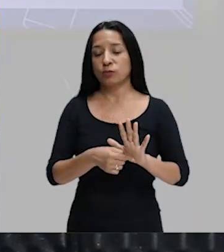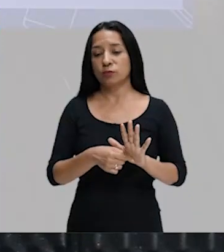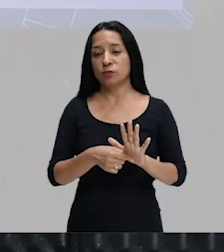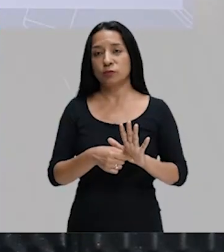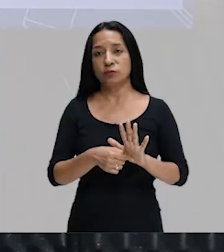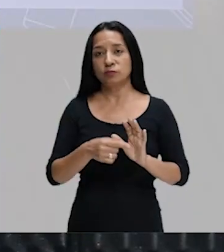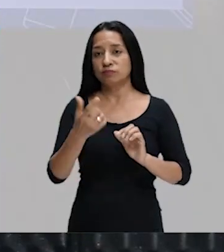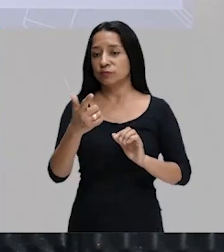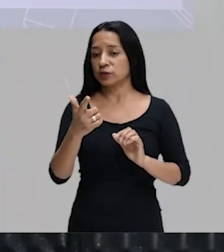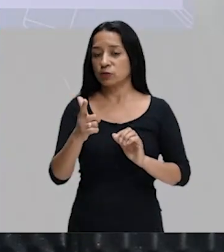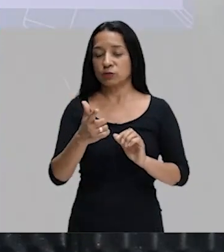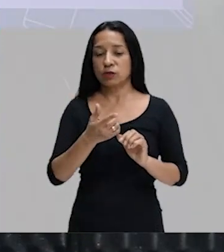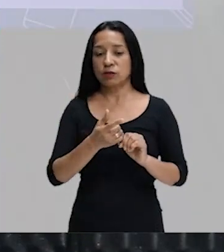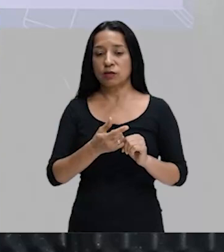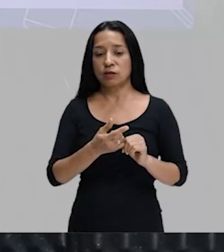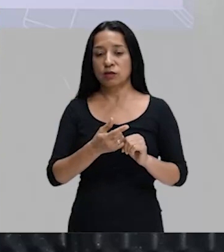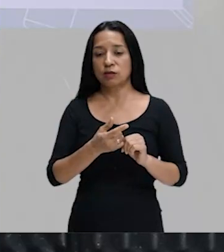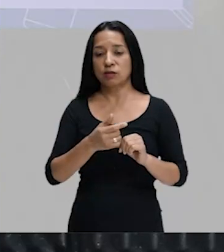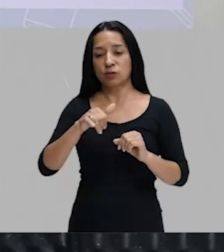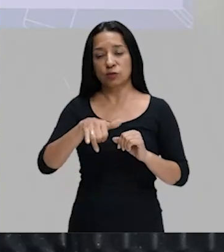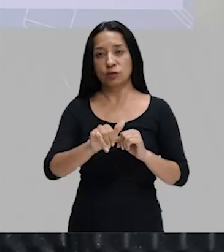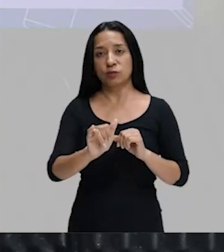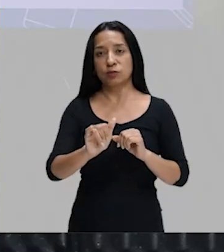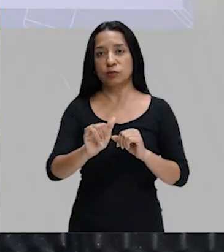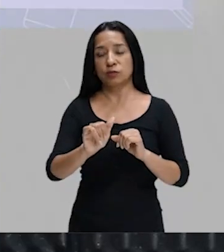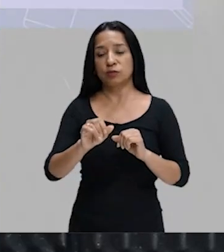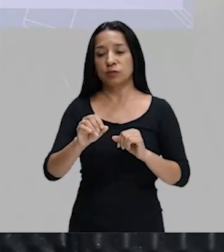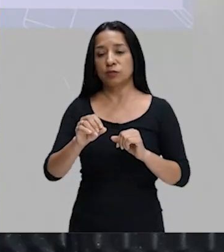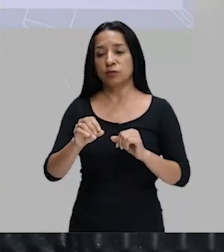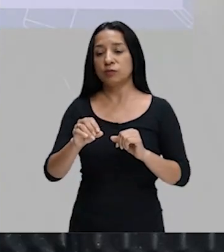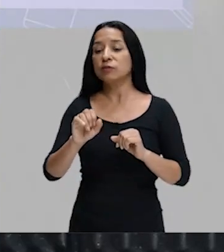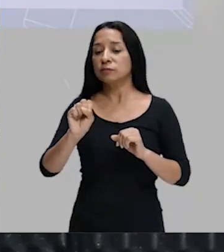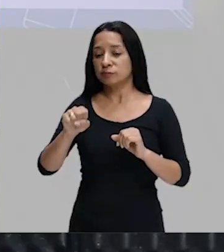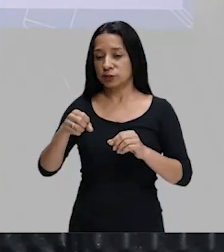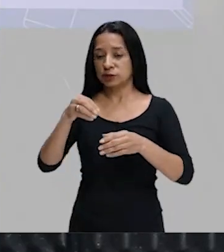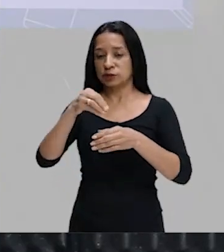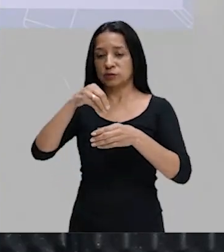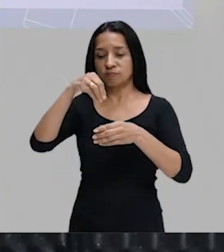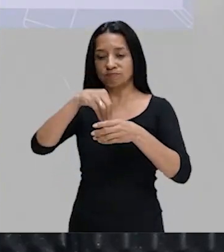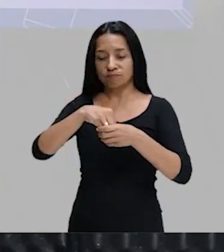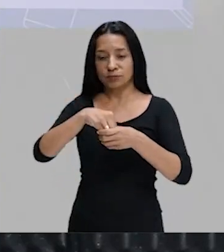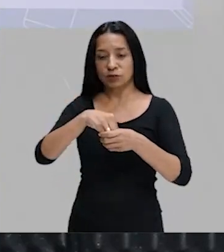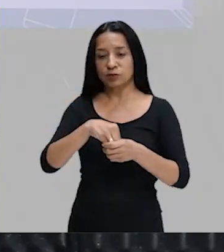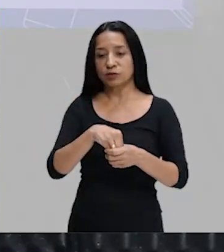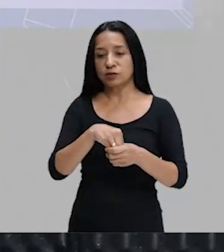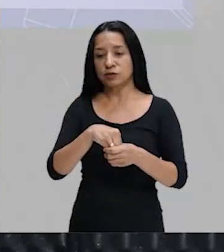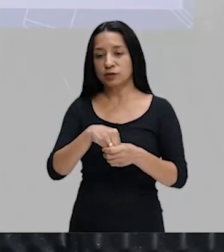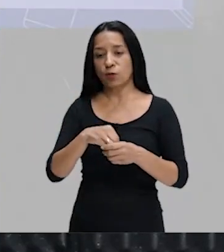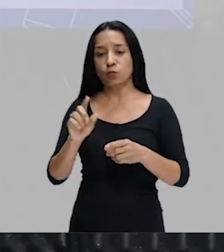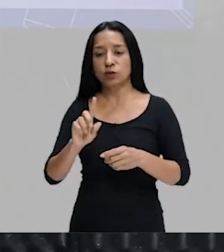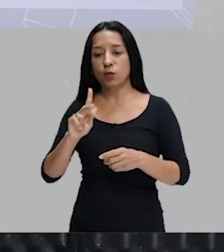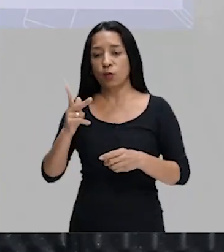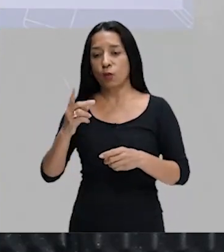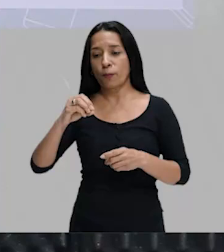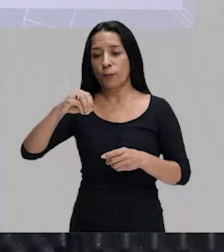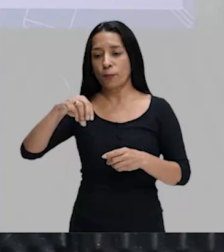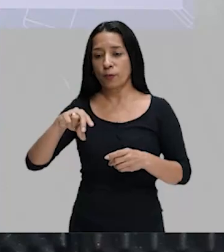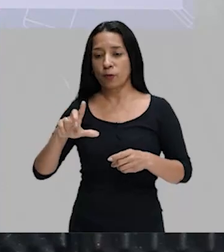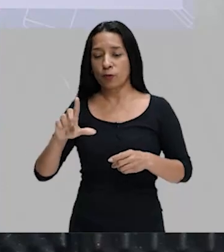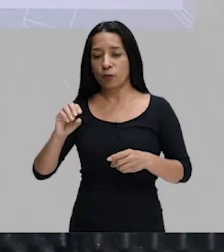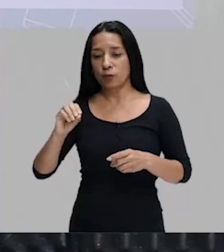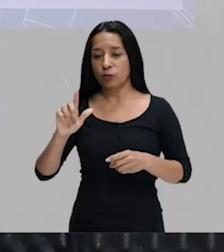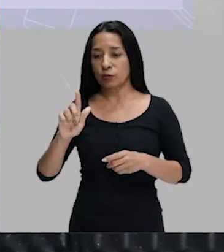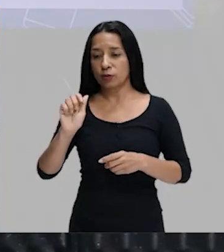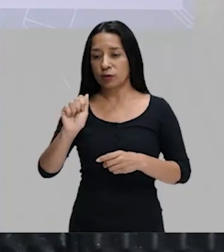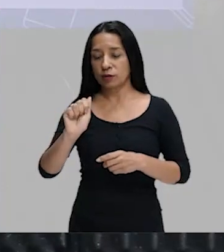está presente no Y. Ele está na região não homóloga ao Y. Então, o indivíduo do sexo